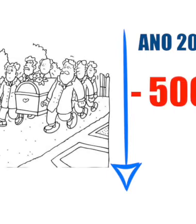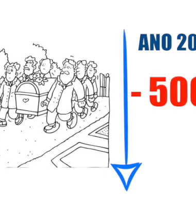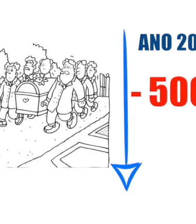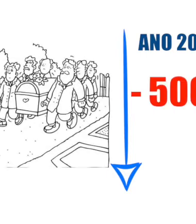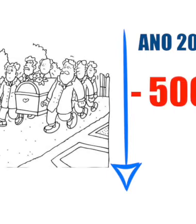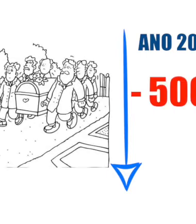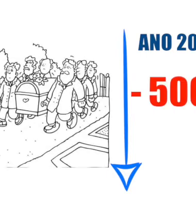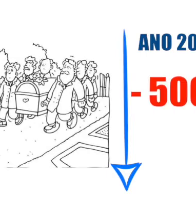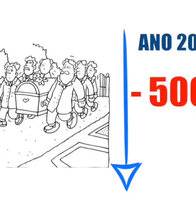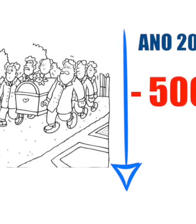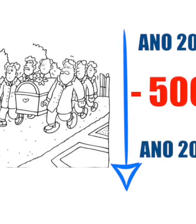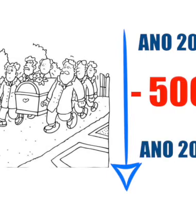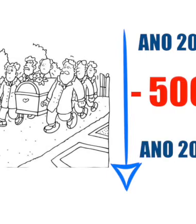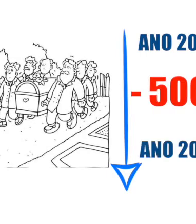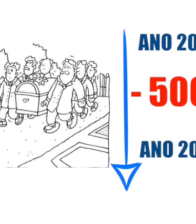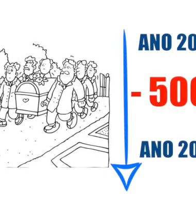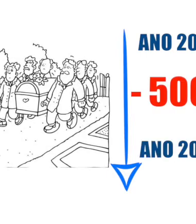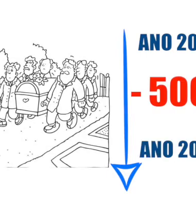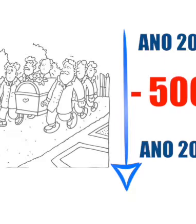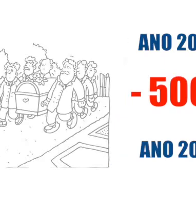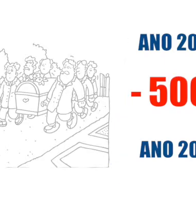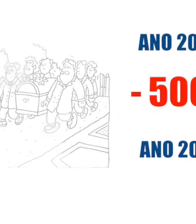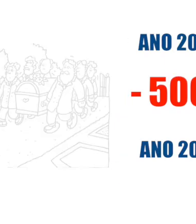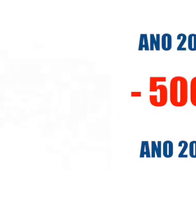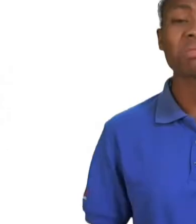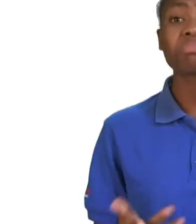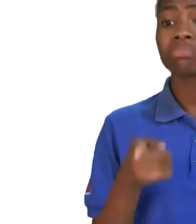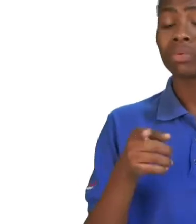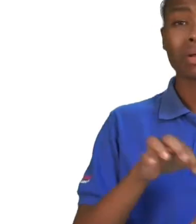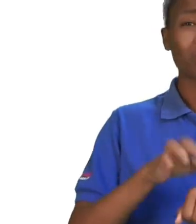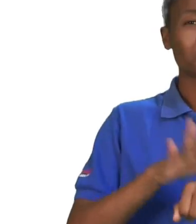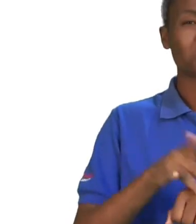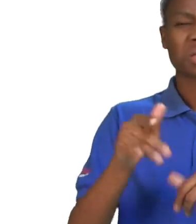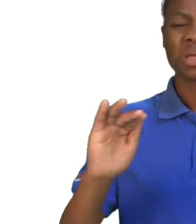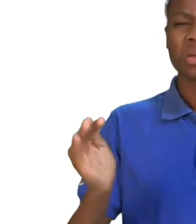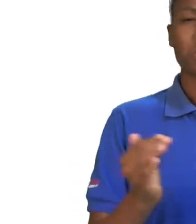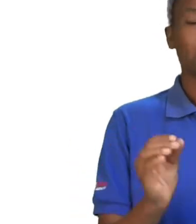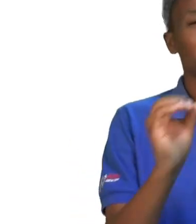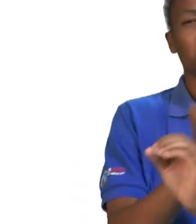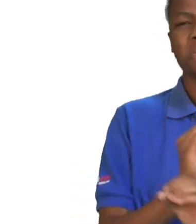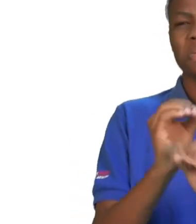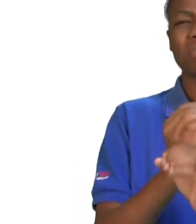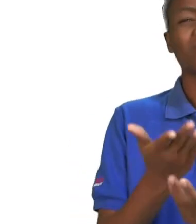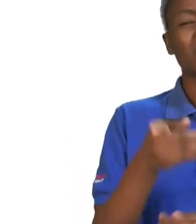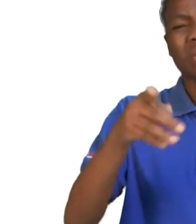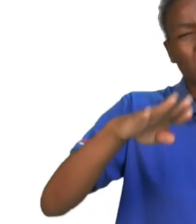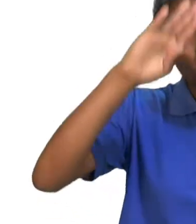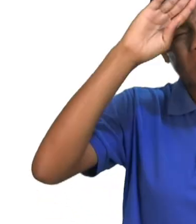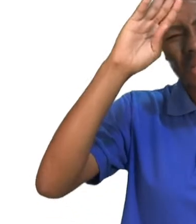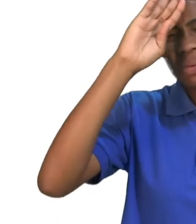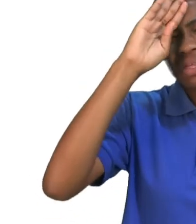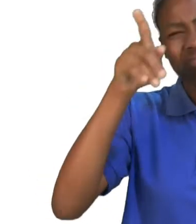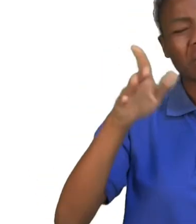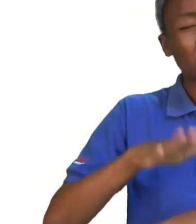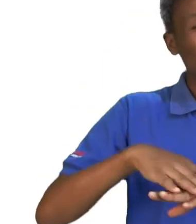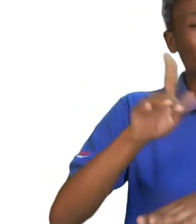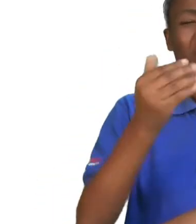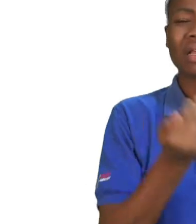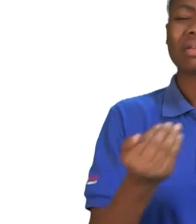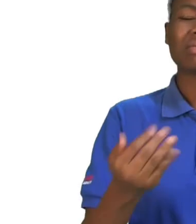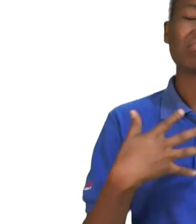relação a 2016. Essa diminuição não tira a malária na lista das doenças que